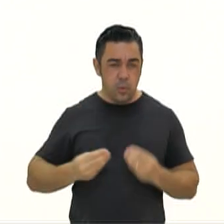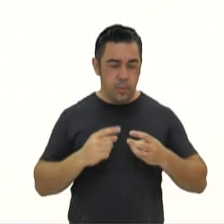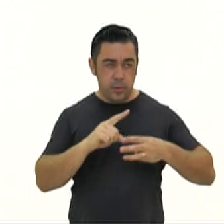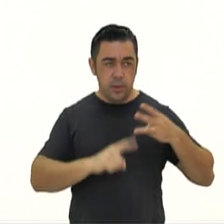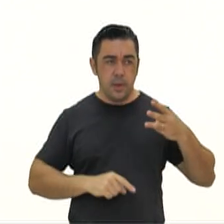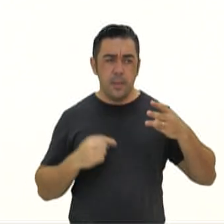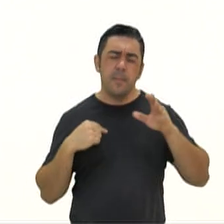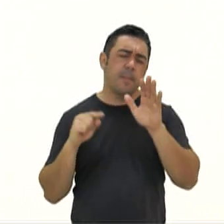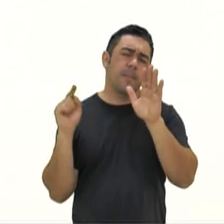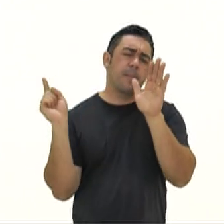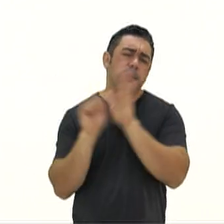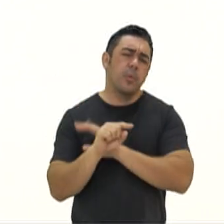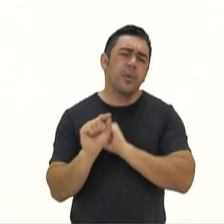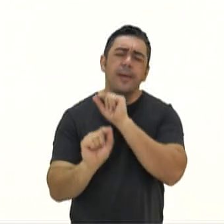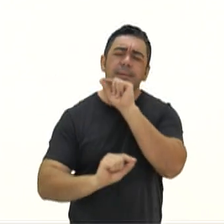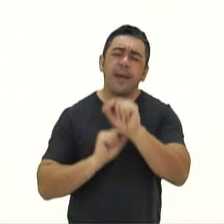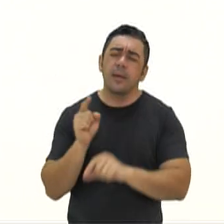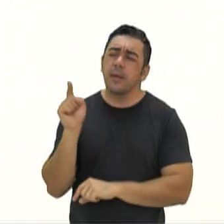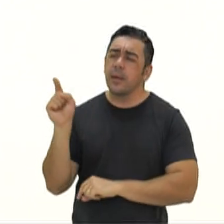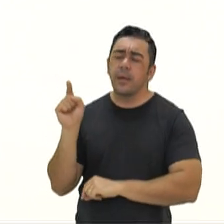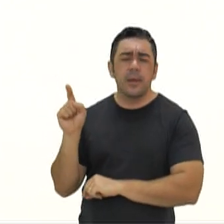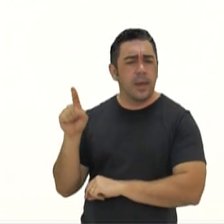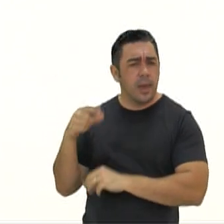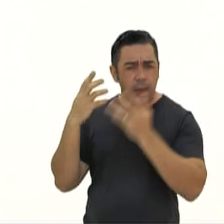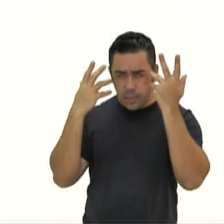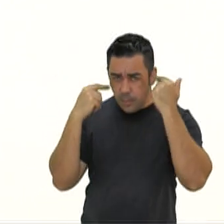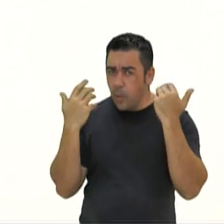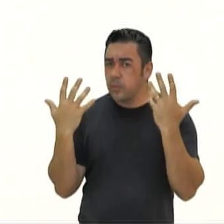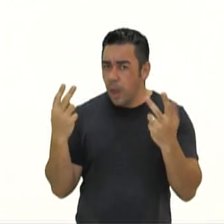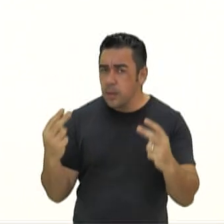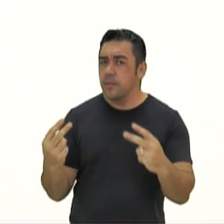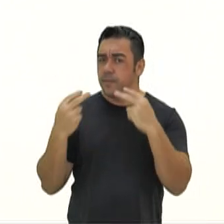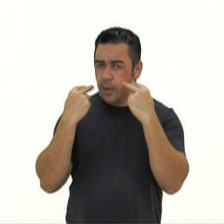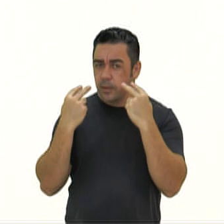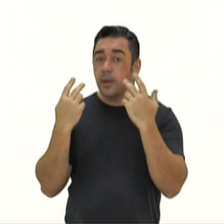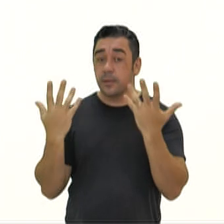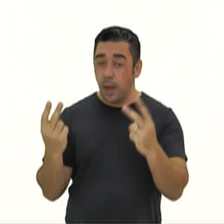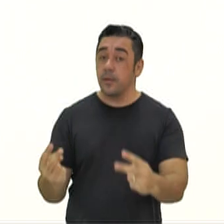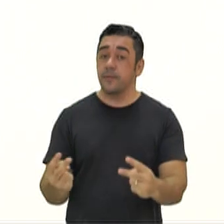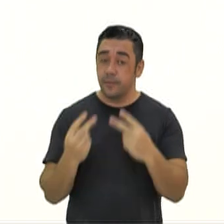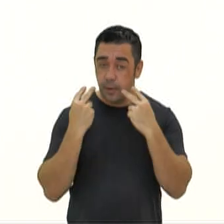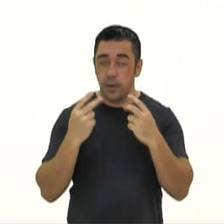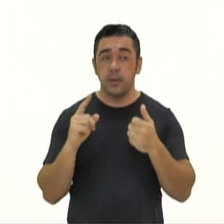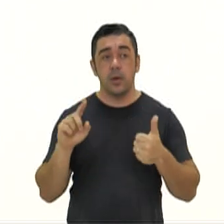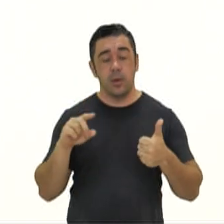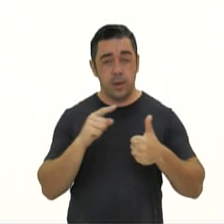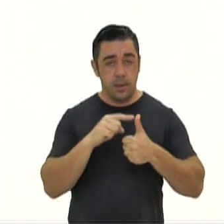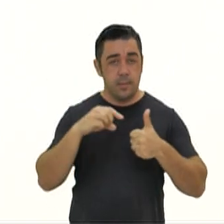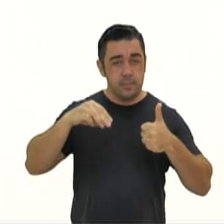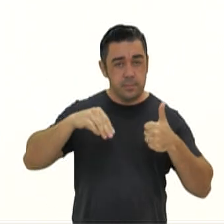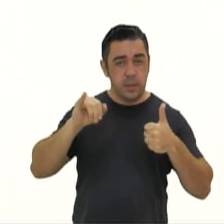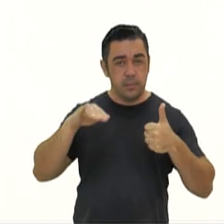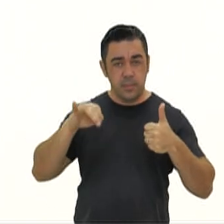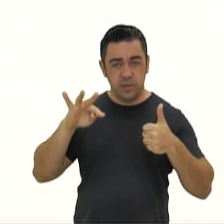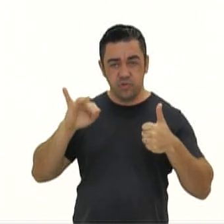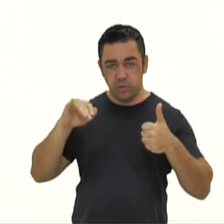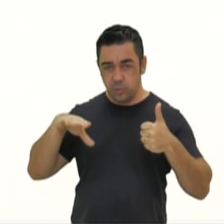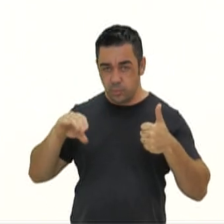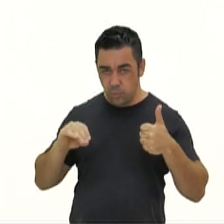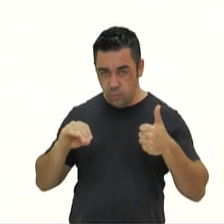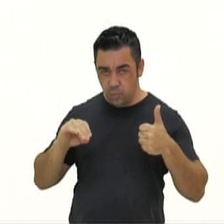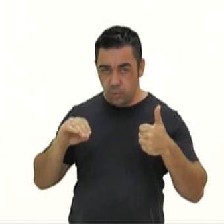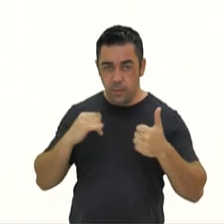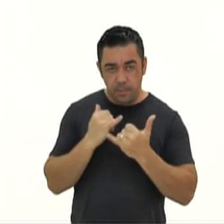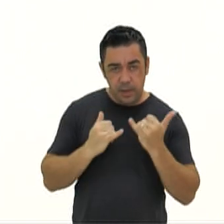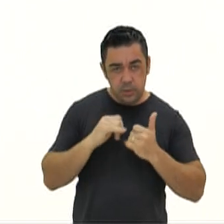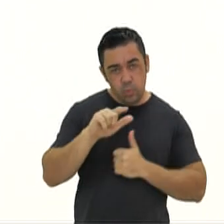pergunte, o ser vivo, o bicho, quer ser visto? Se ele quer ser visto, ou é mimetismo, se ele quiser ser visto como um